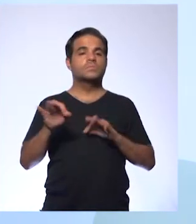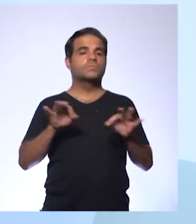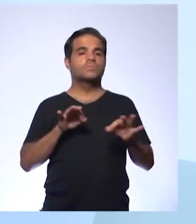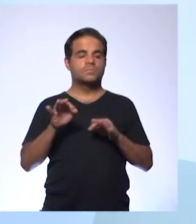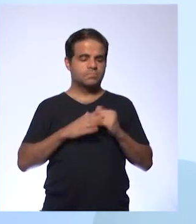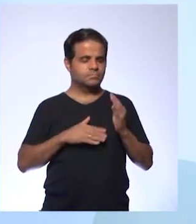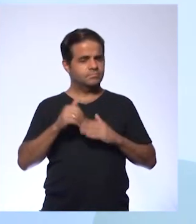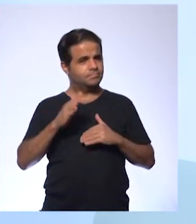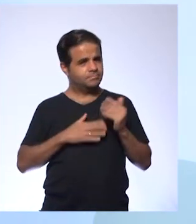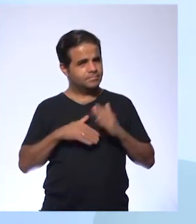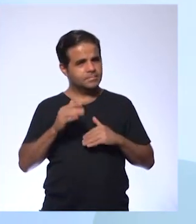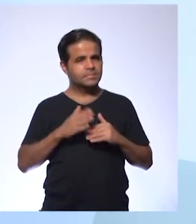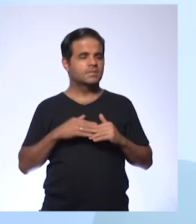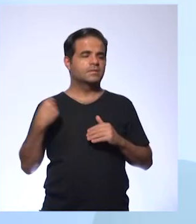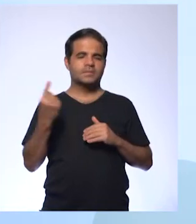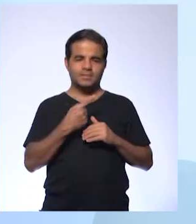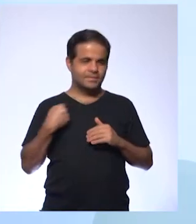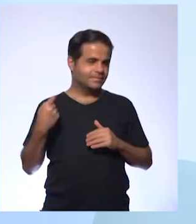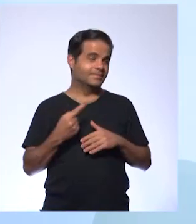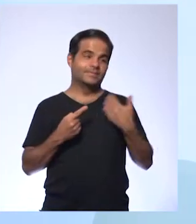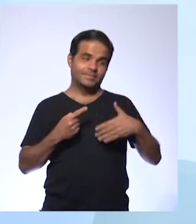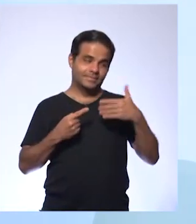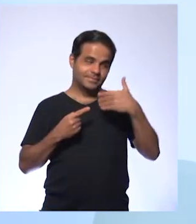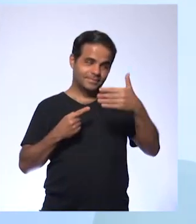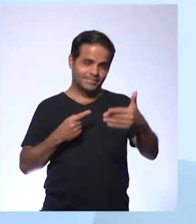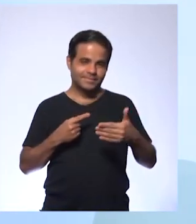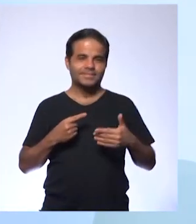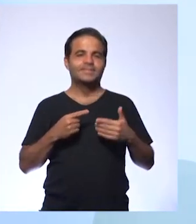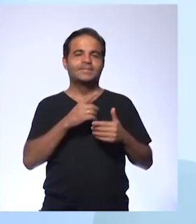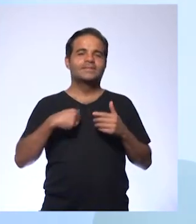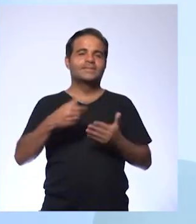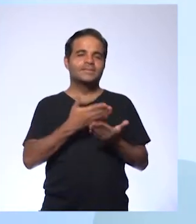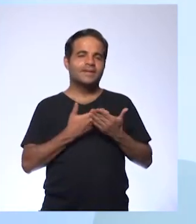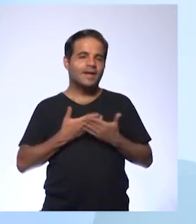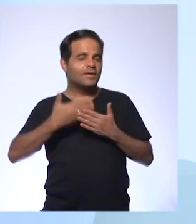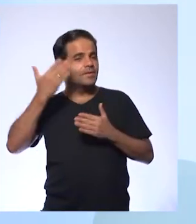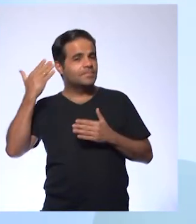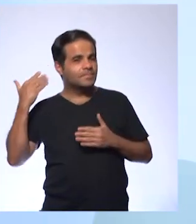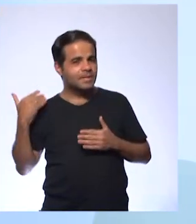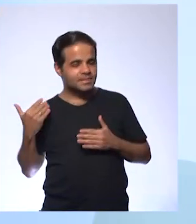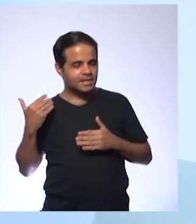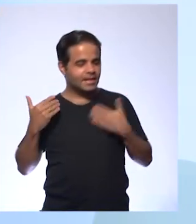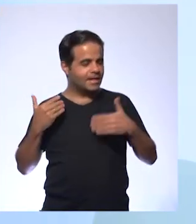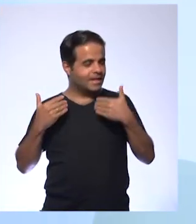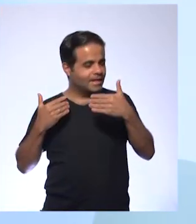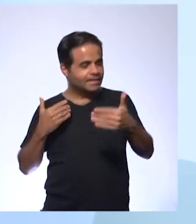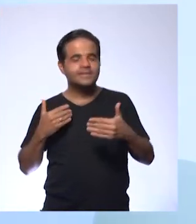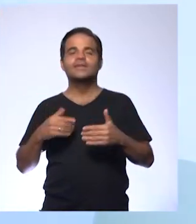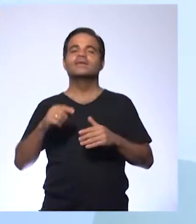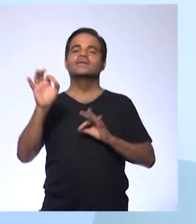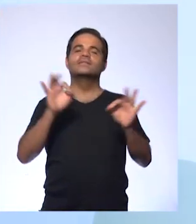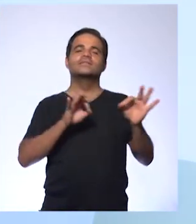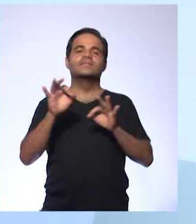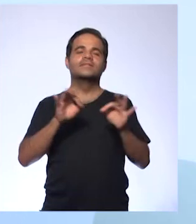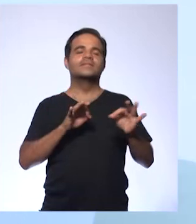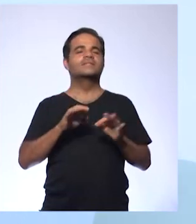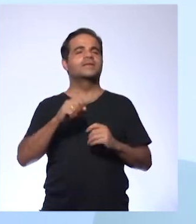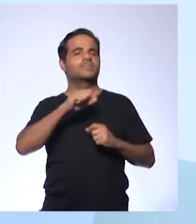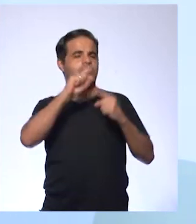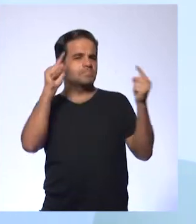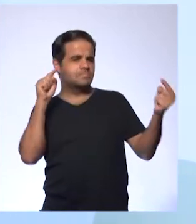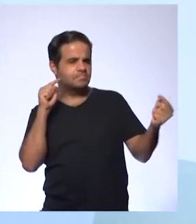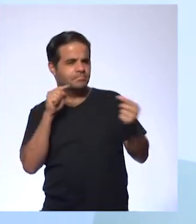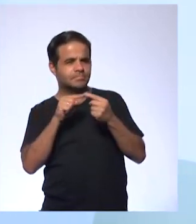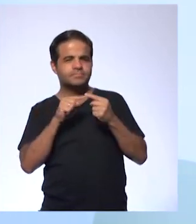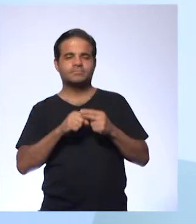de ação em cima dessa competência para um desenvolvimento. Então, na aula passada, foi fundamental você traçar aí as suas